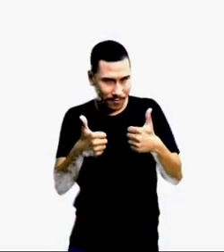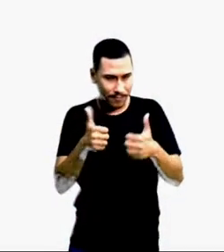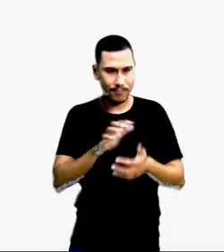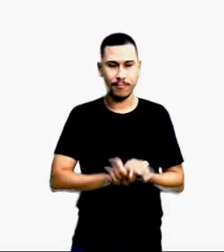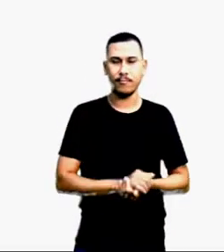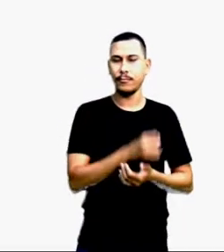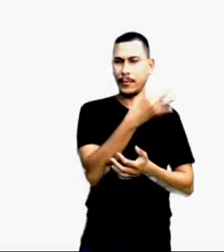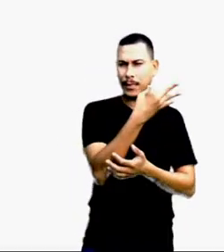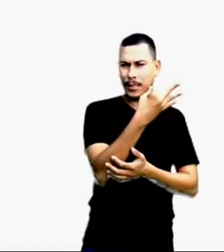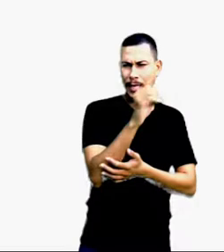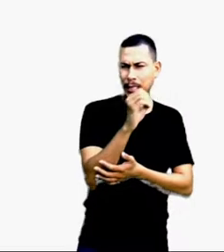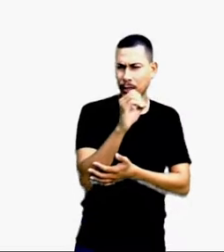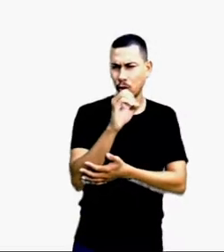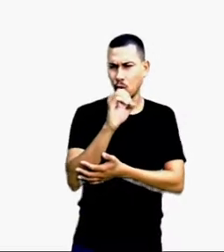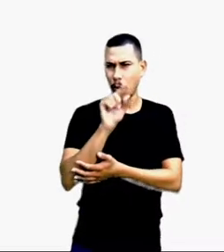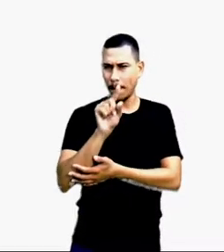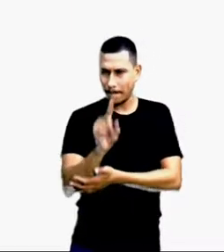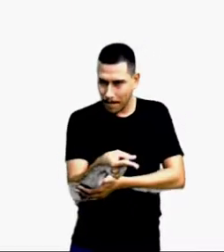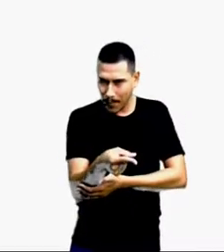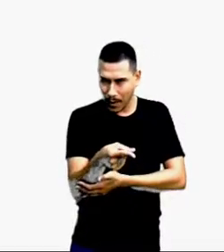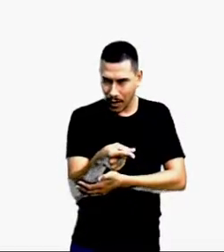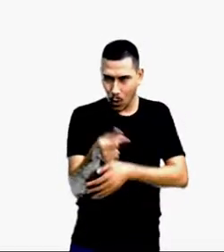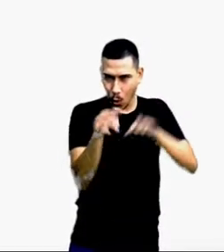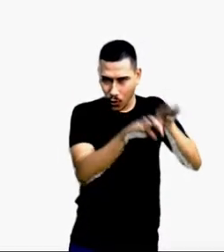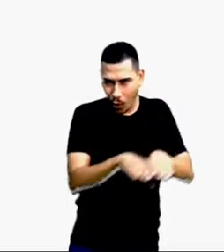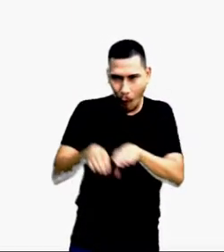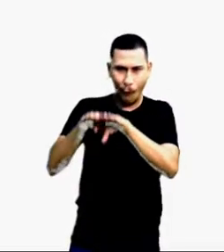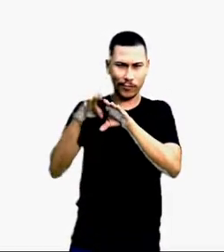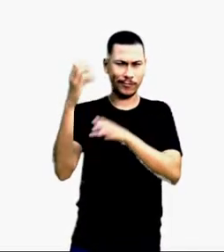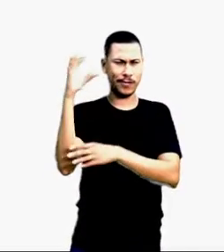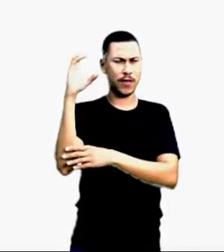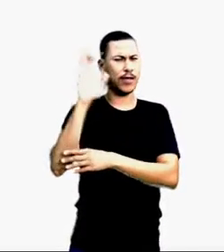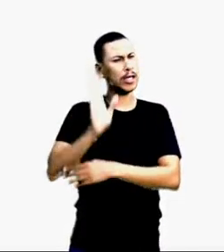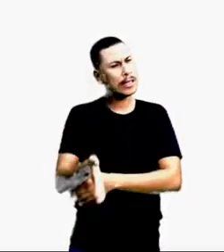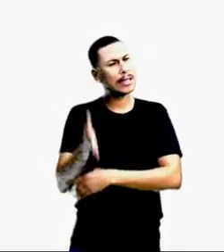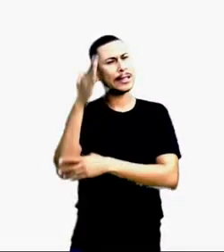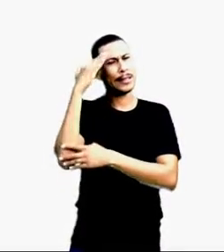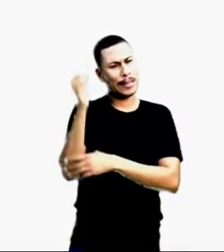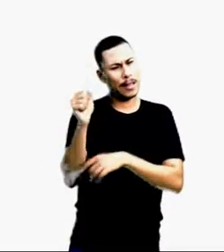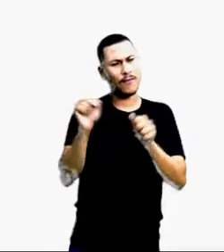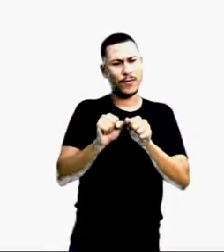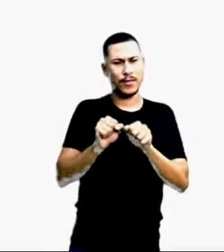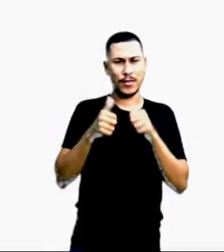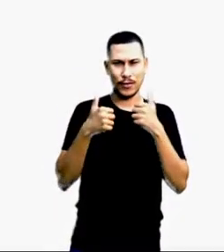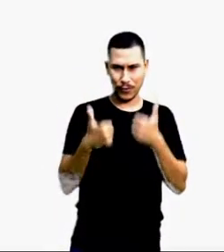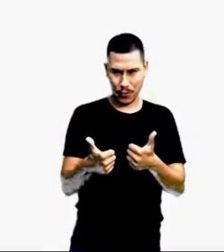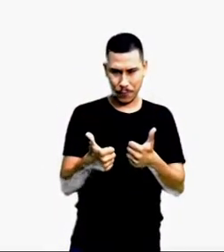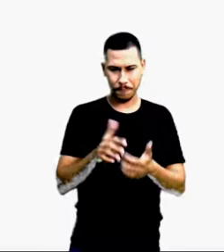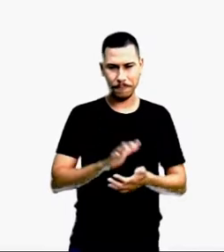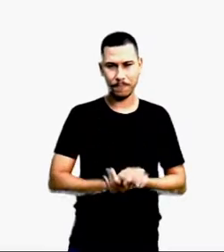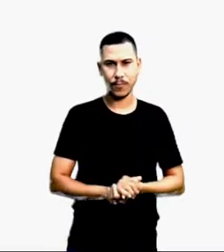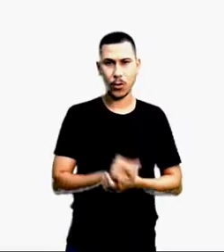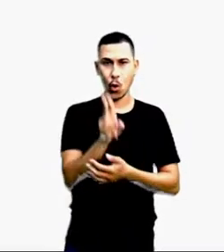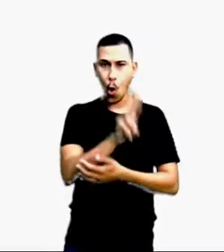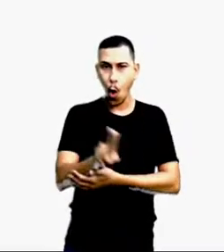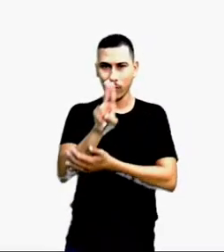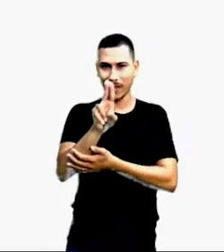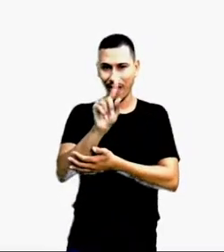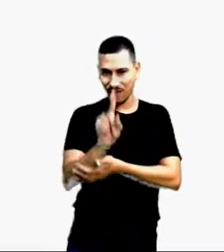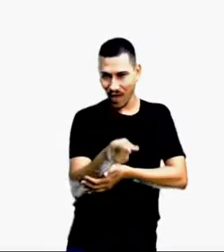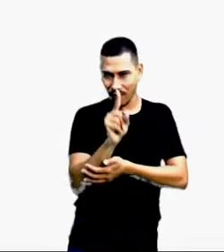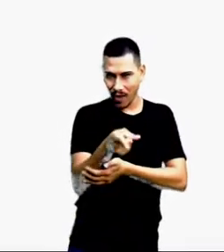300 mil quilômetros em notação científica, você já aprendeu a fazer. Caminhar com a vírgula para o